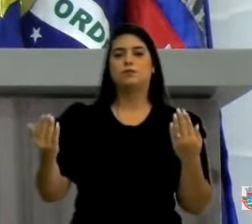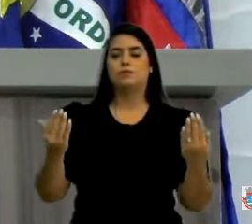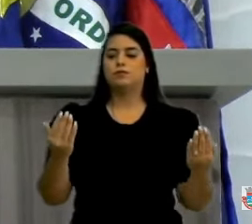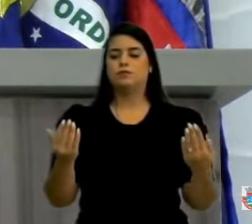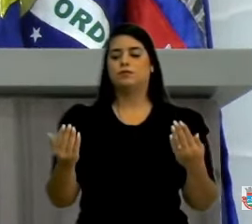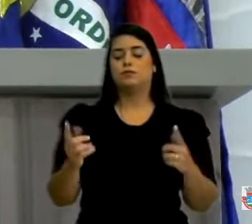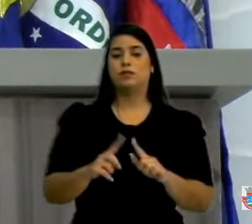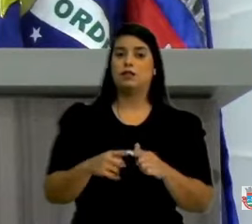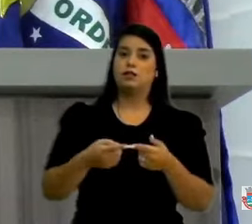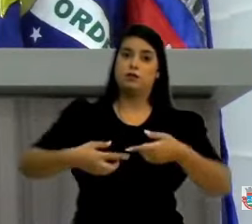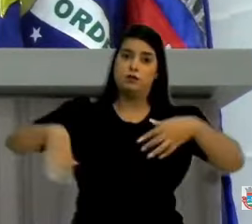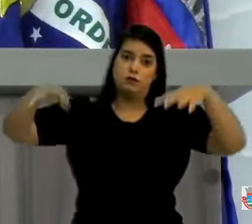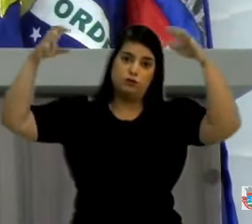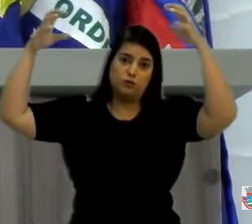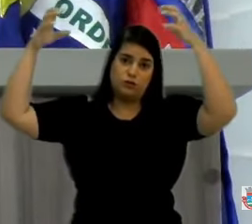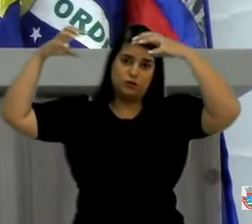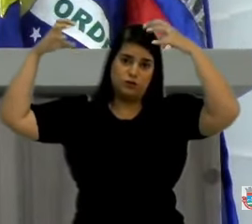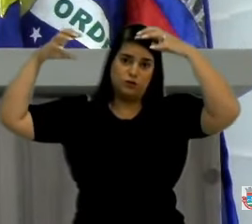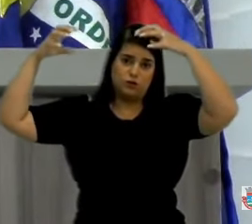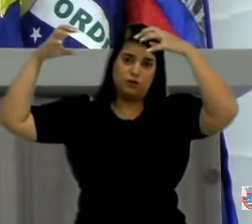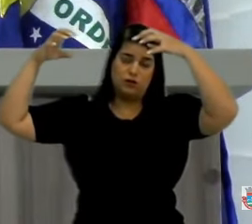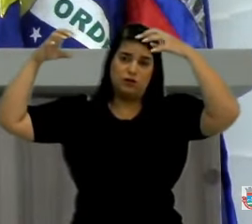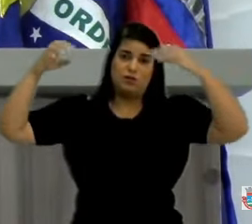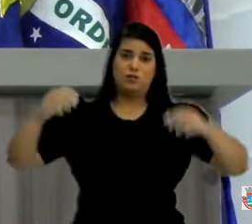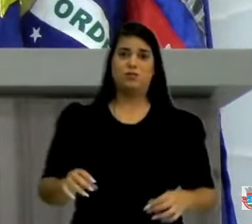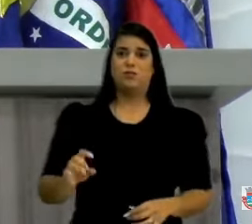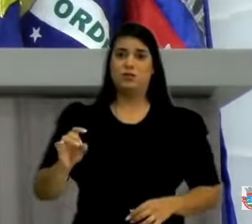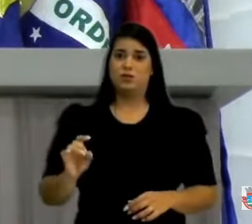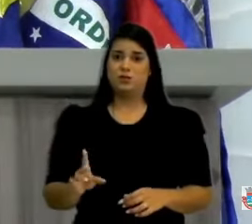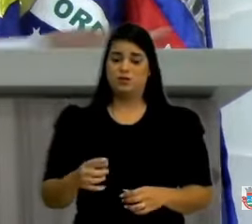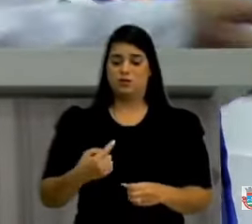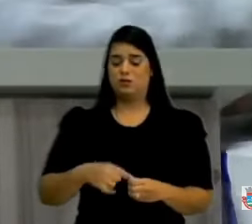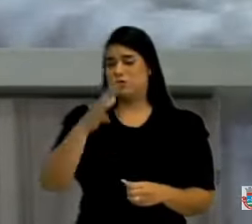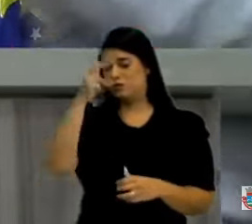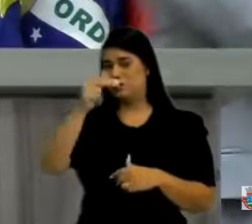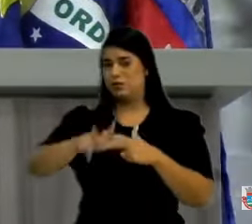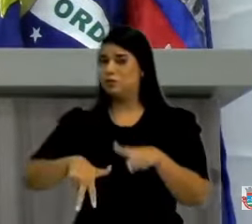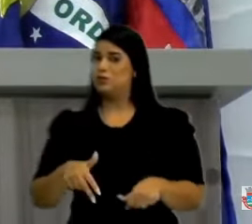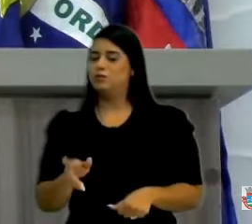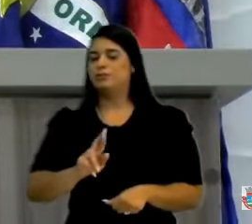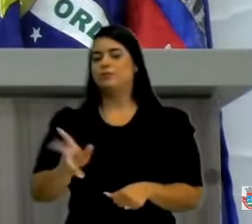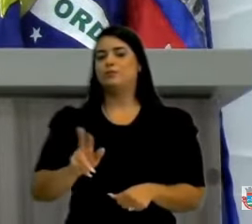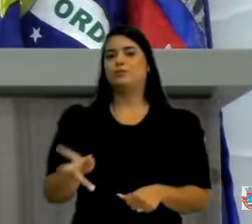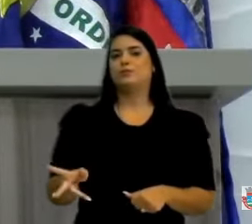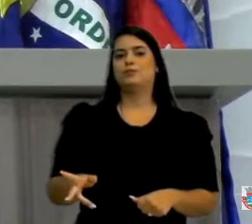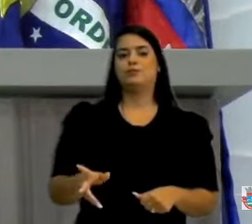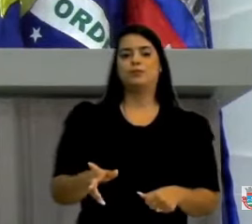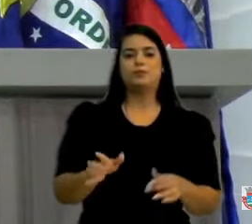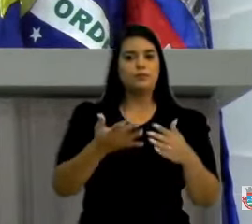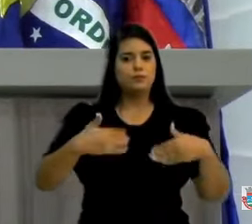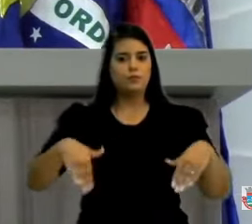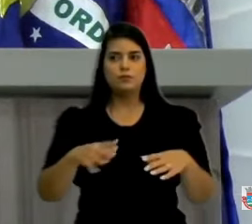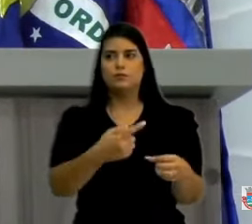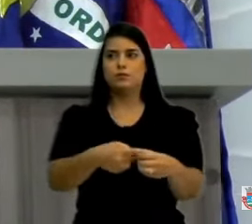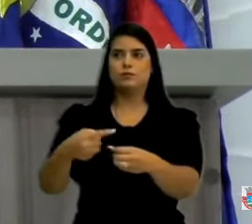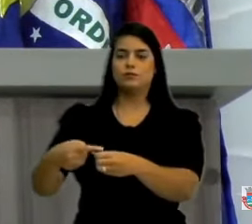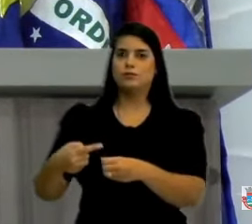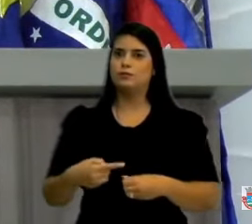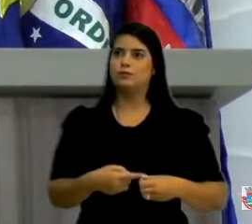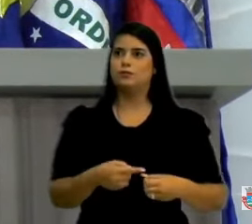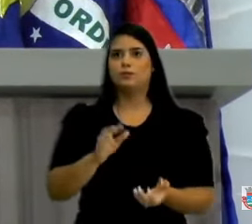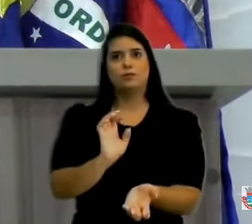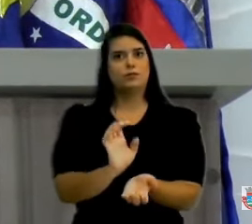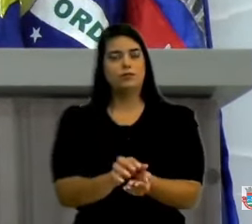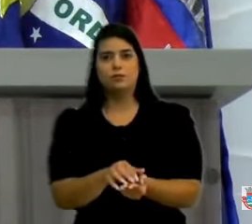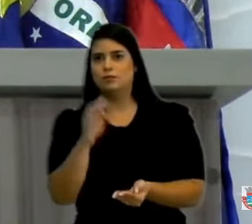quando chove, infelizmente, não só aqui em São Bento, como toda cidade de Pernambuco, do Brasil e do mundo,